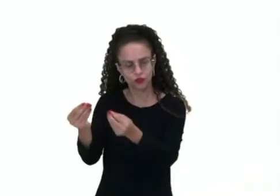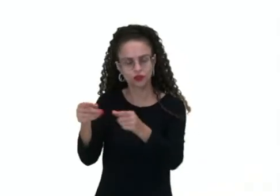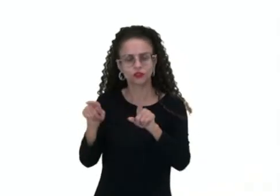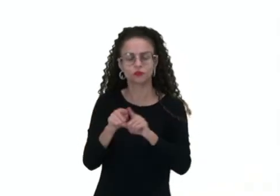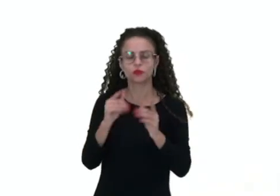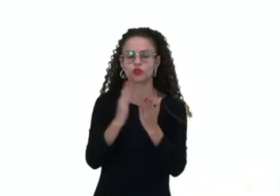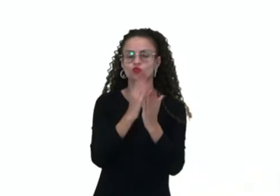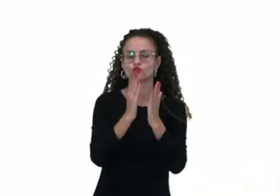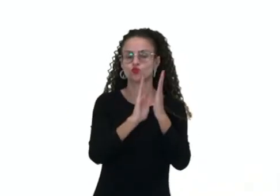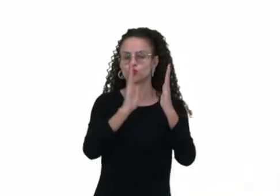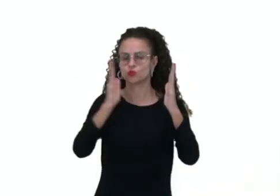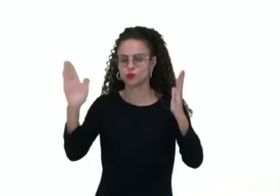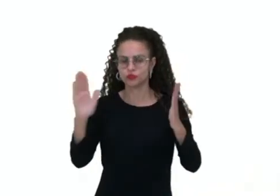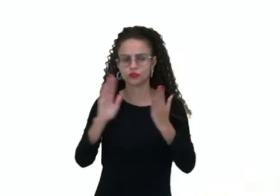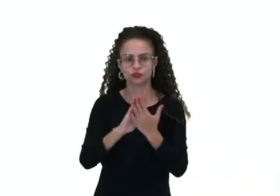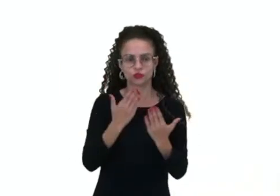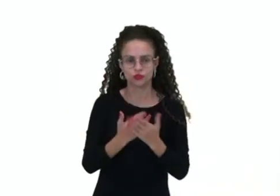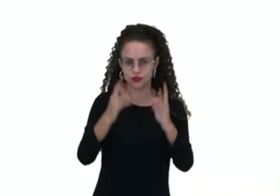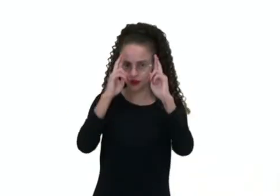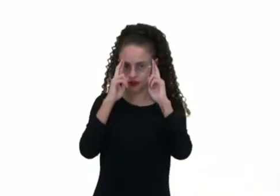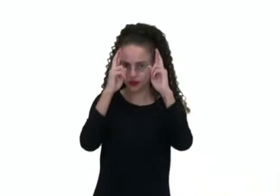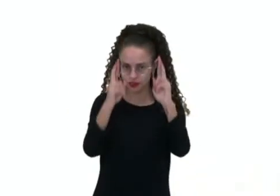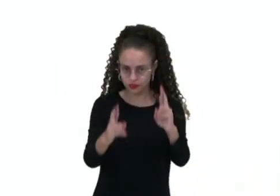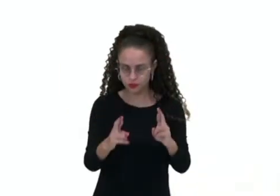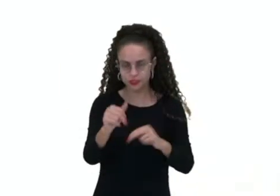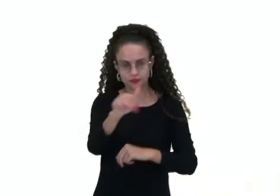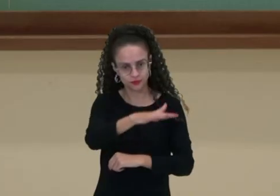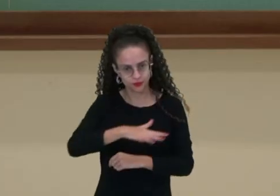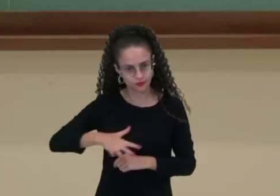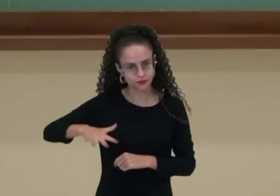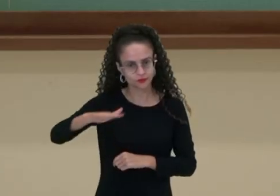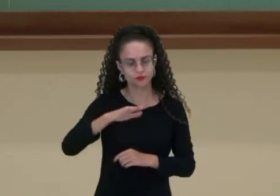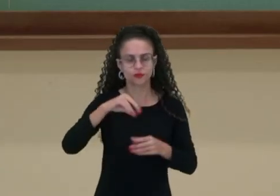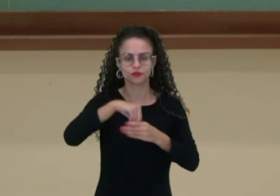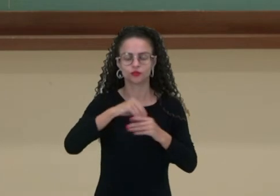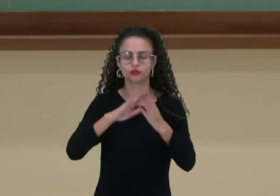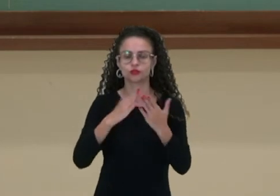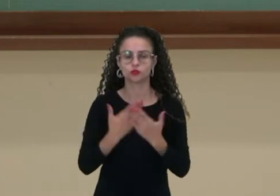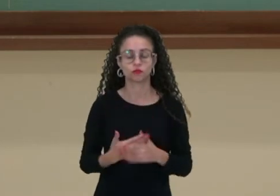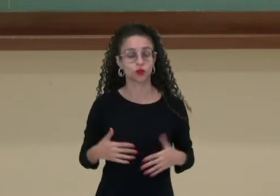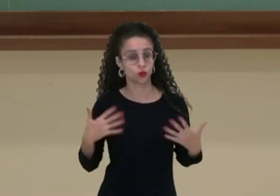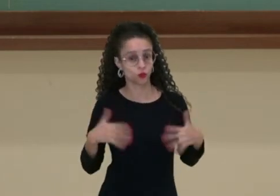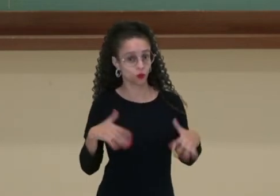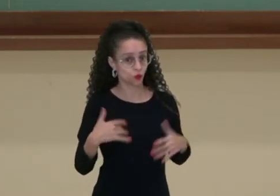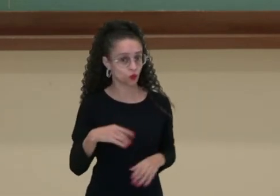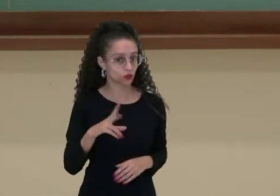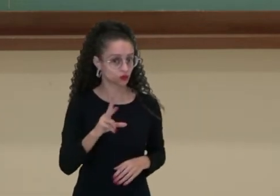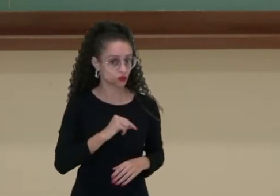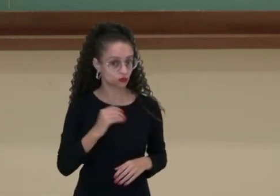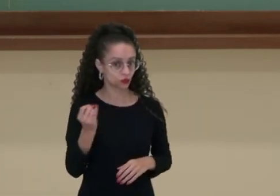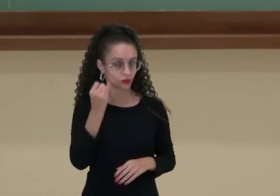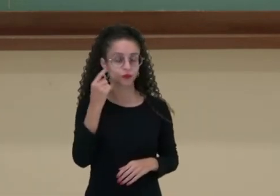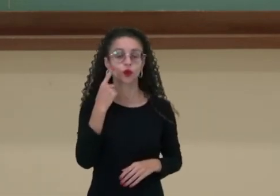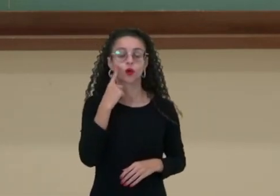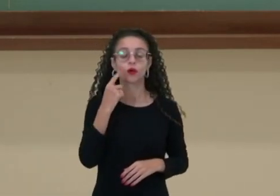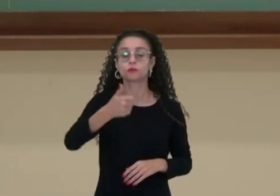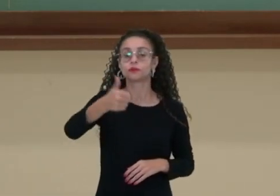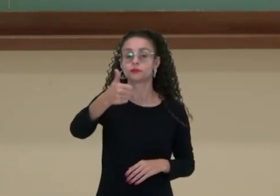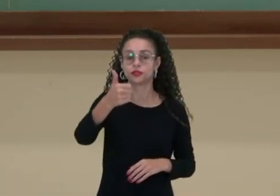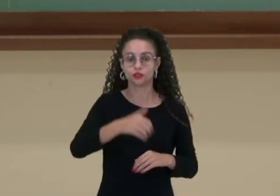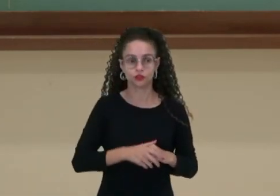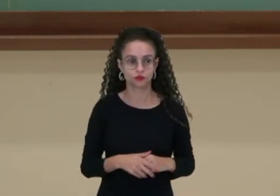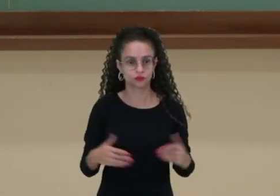biblioteca escolar. Respeitar a propriedade alheia. Poxa, professor, tem alguns pontos muito importantes aí. Vamos lá.